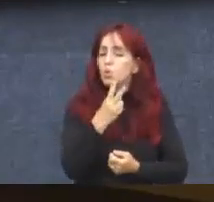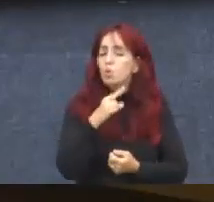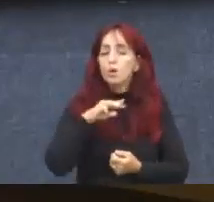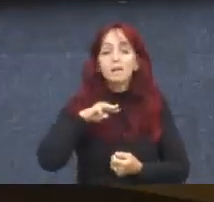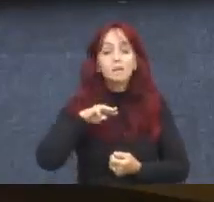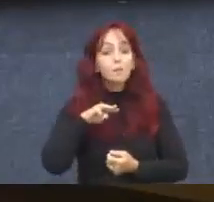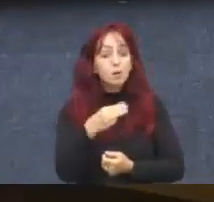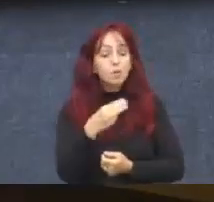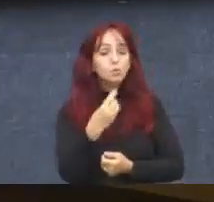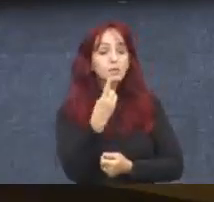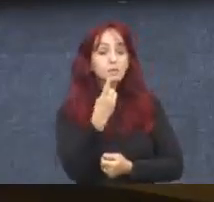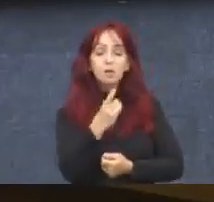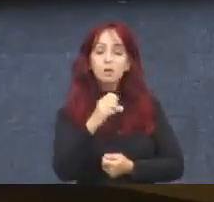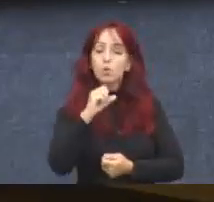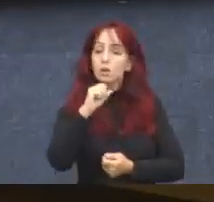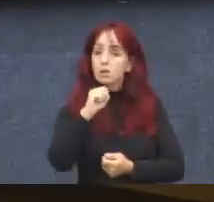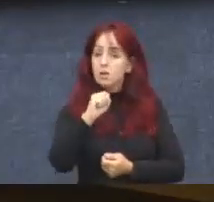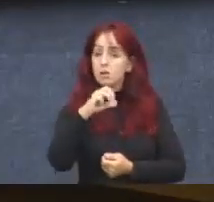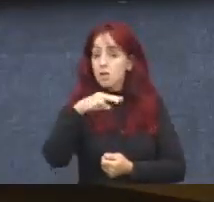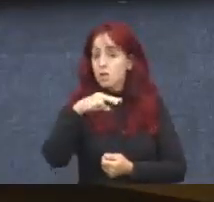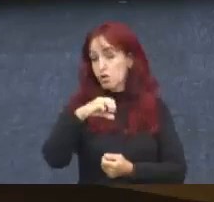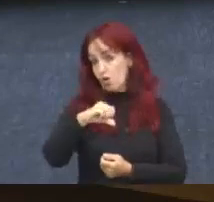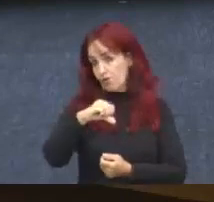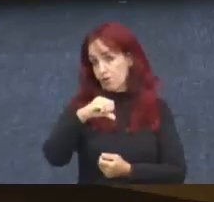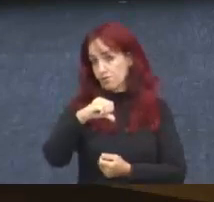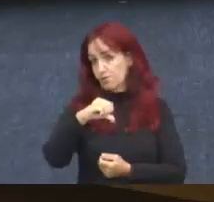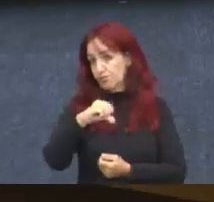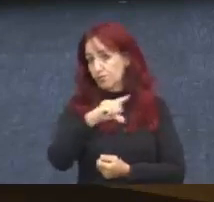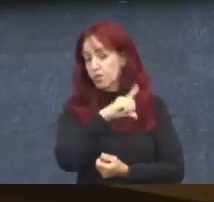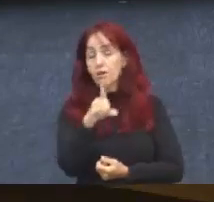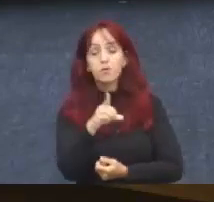2.189 cestas básicas que a senhora deixou,